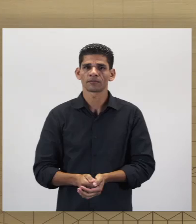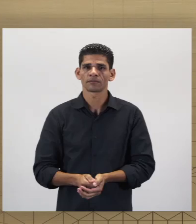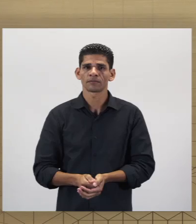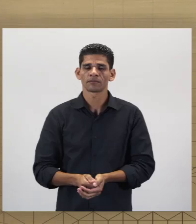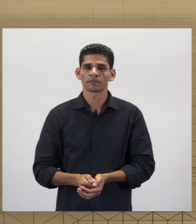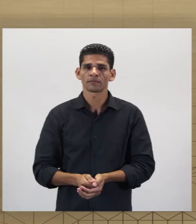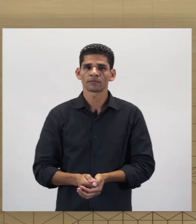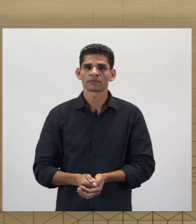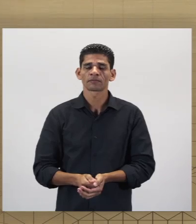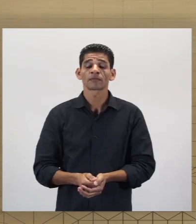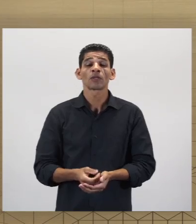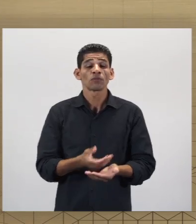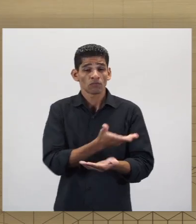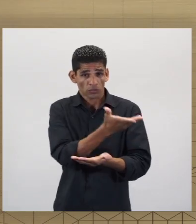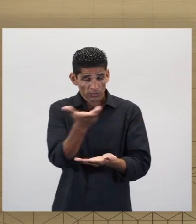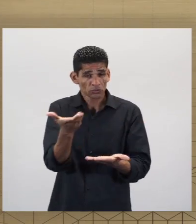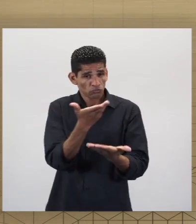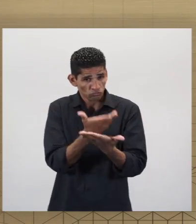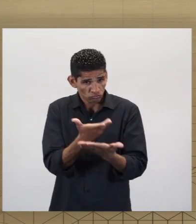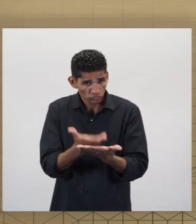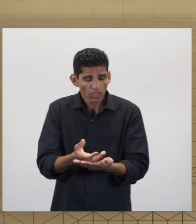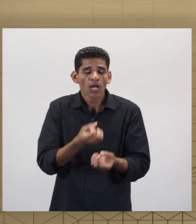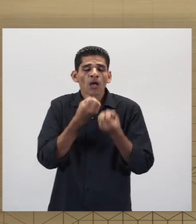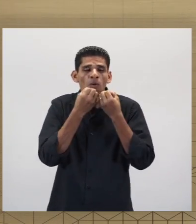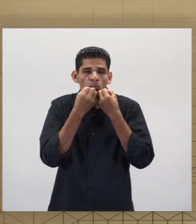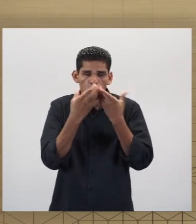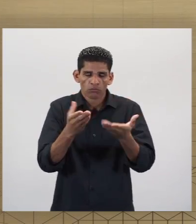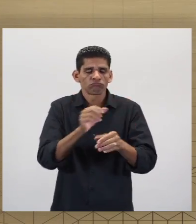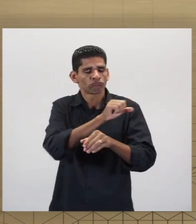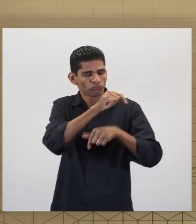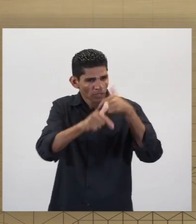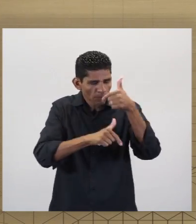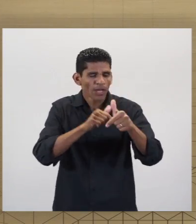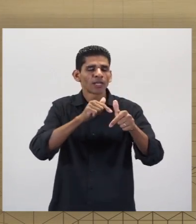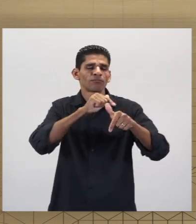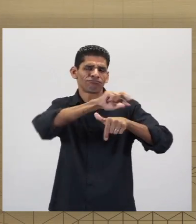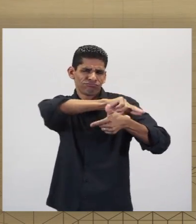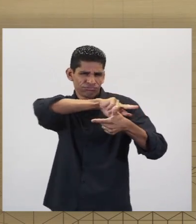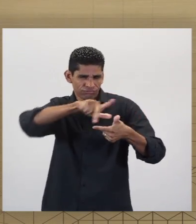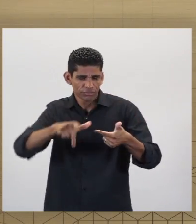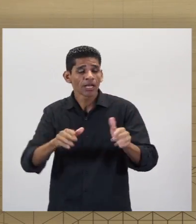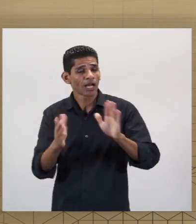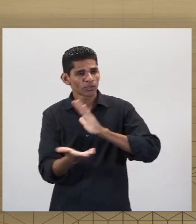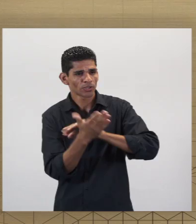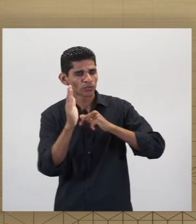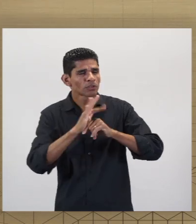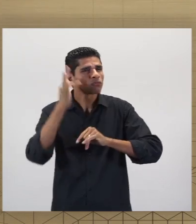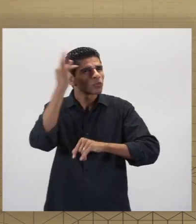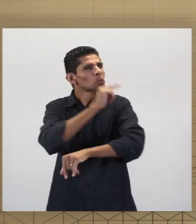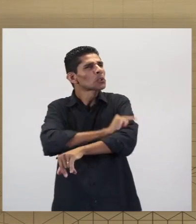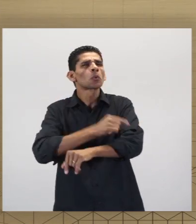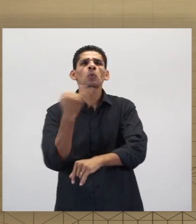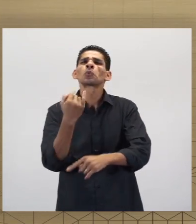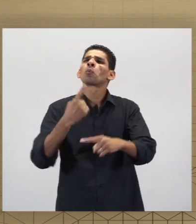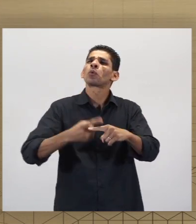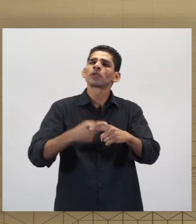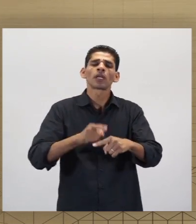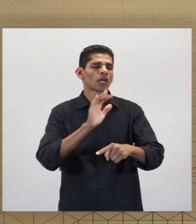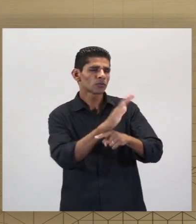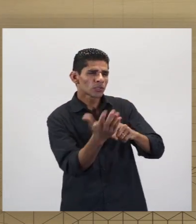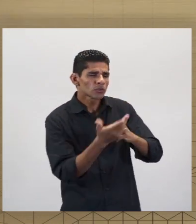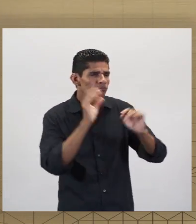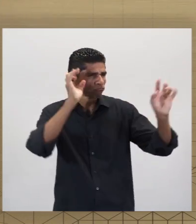Desejo a todos vocês um ótimo semestre de estudo e trabalho, que nós possamos filosofar bastante sobre educação. Me coloco à disposição, eu e